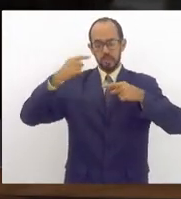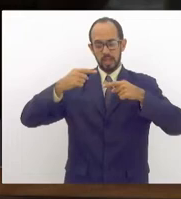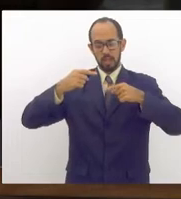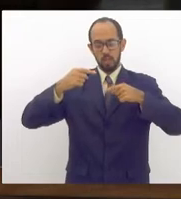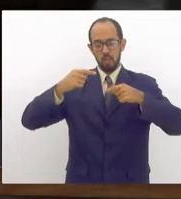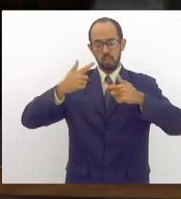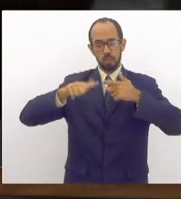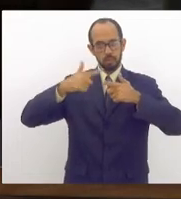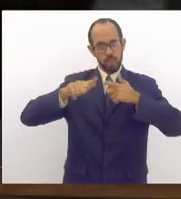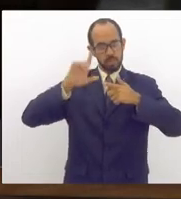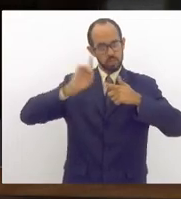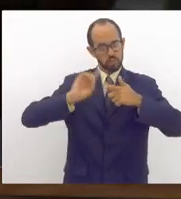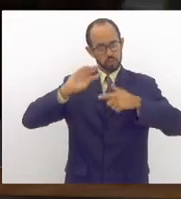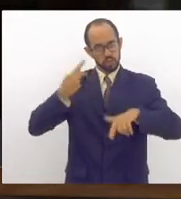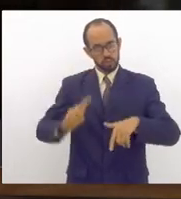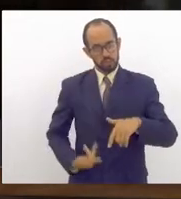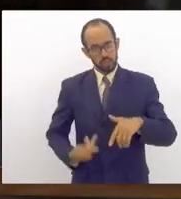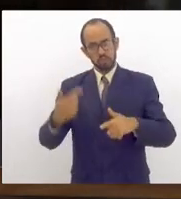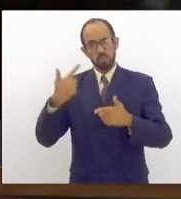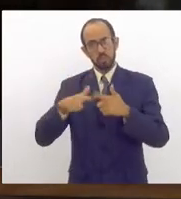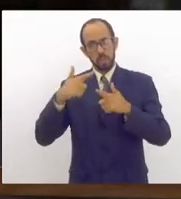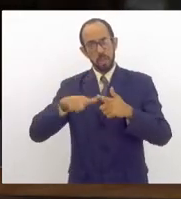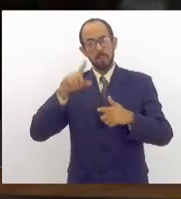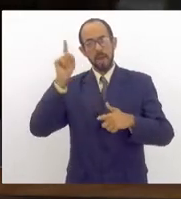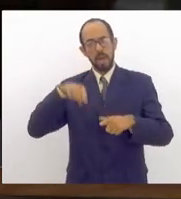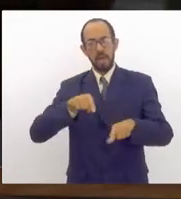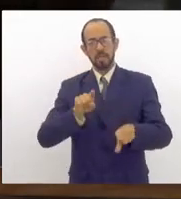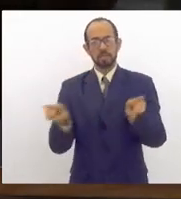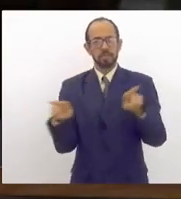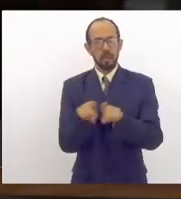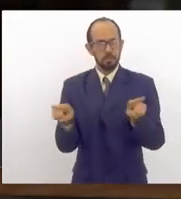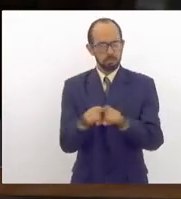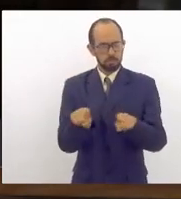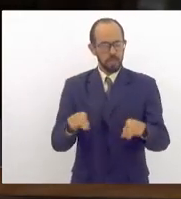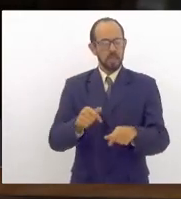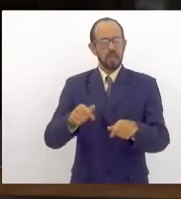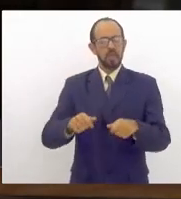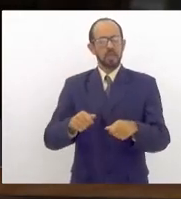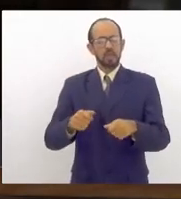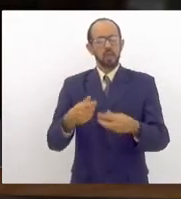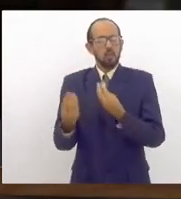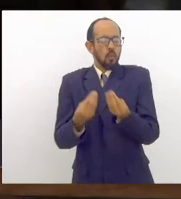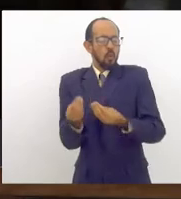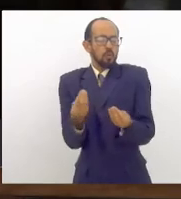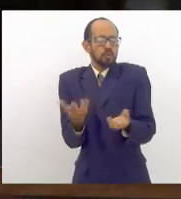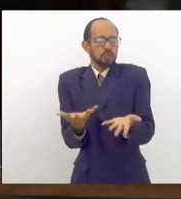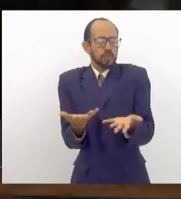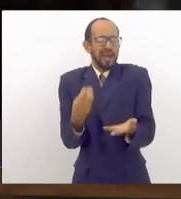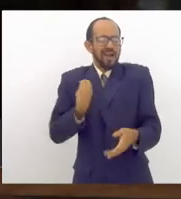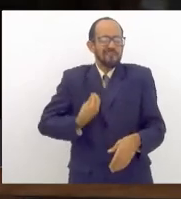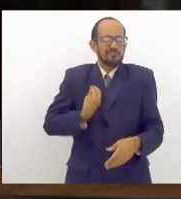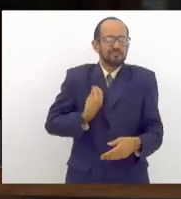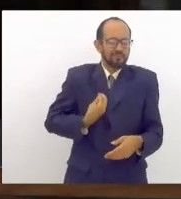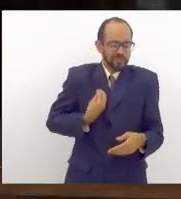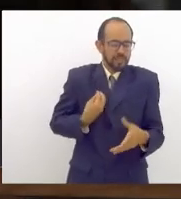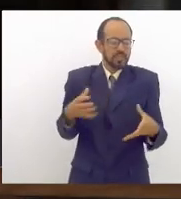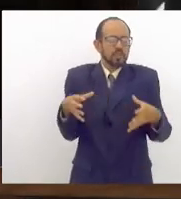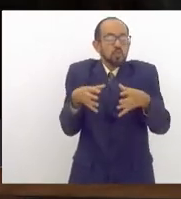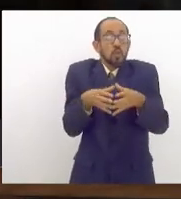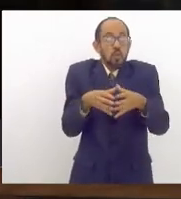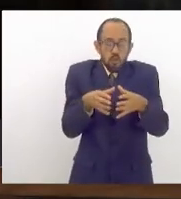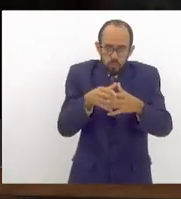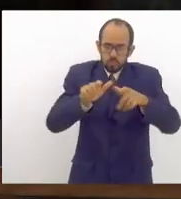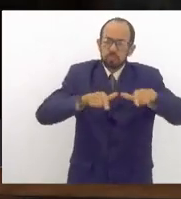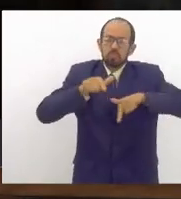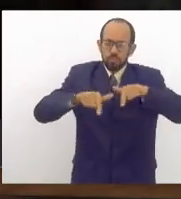Humanos ela está Nas condições da classe trabalhadores isso passa pelo tema que